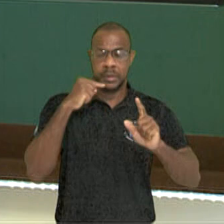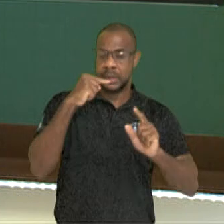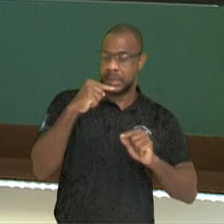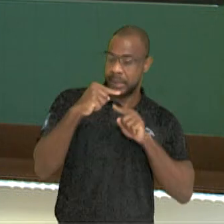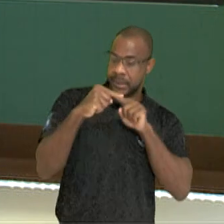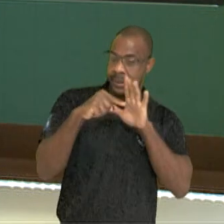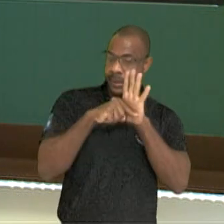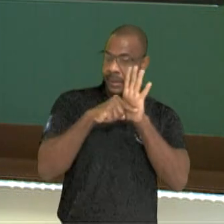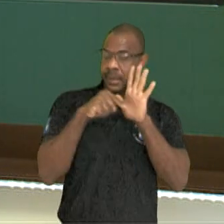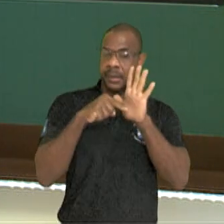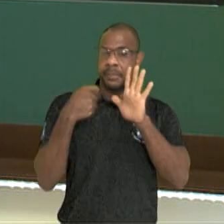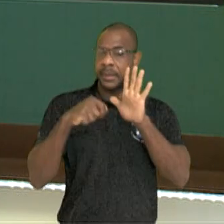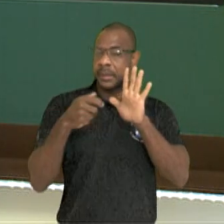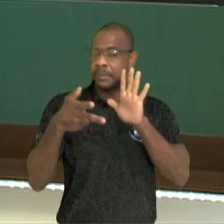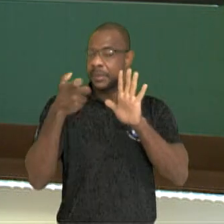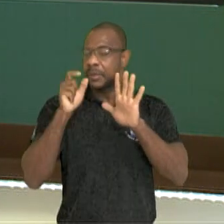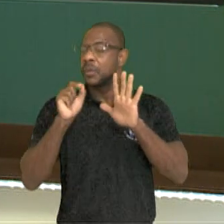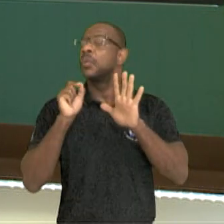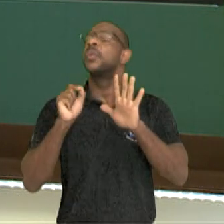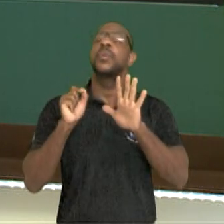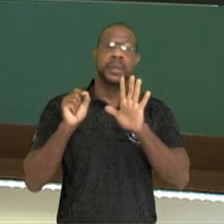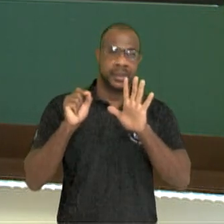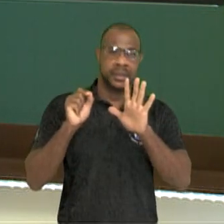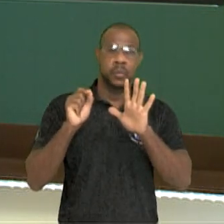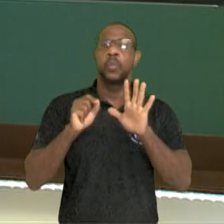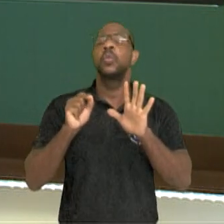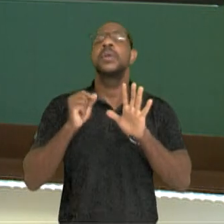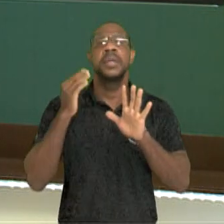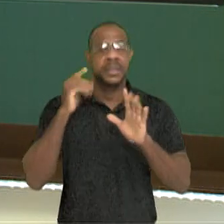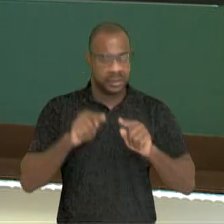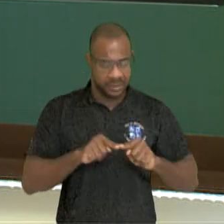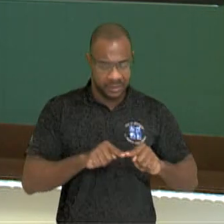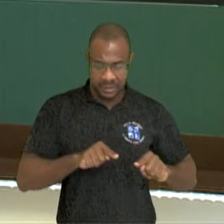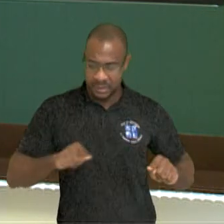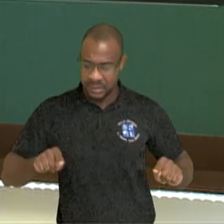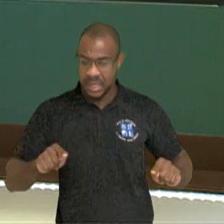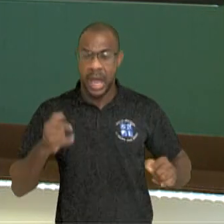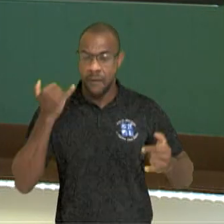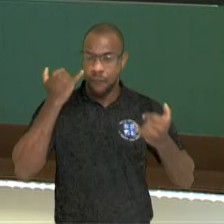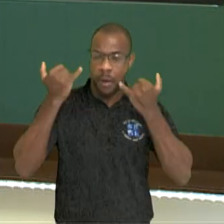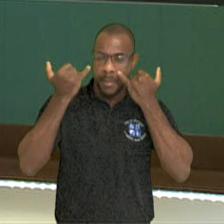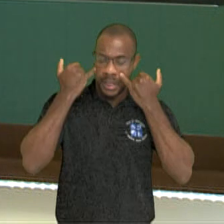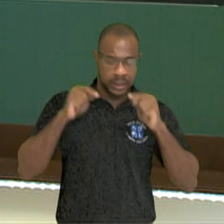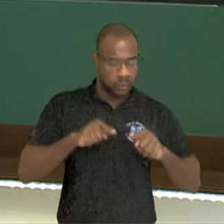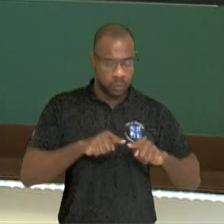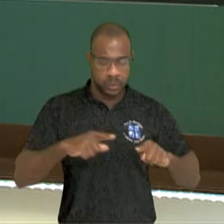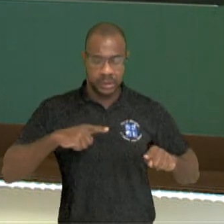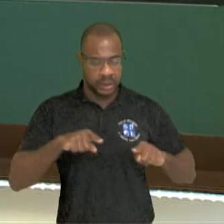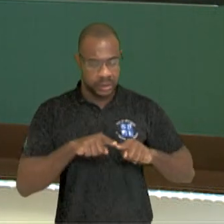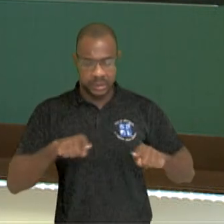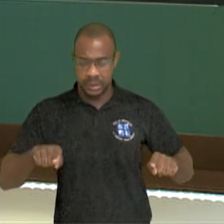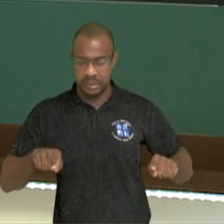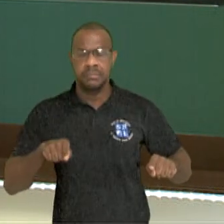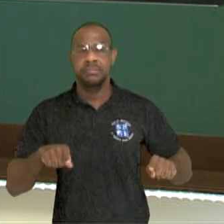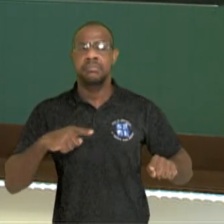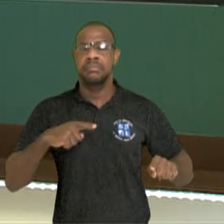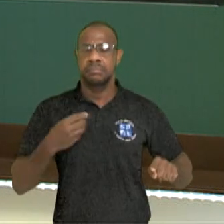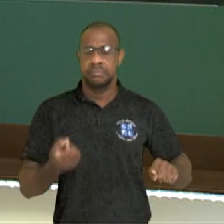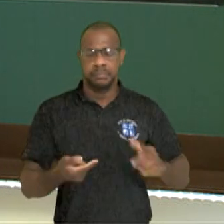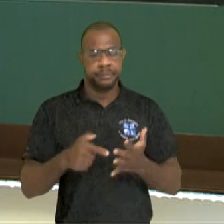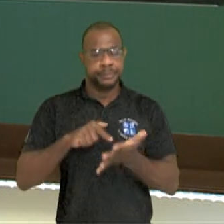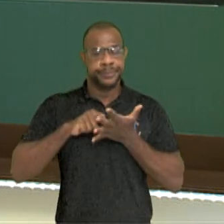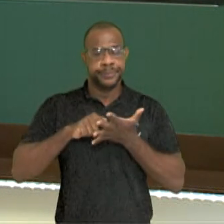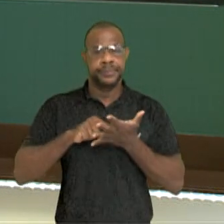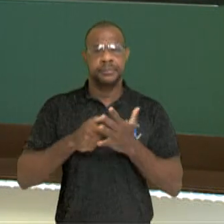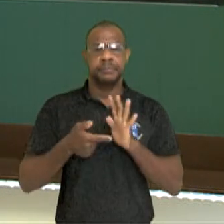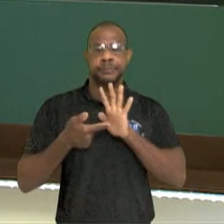negativos, eu tenho que analisar o que os eixos, quais são as informações que os eixos estão me